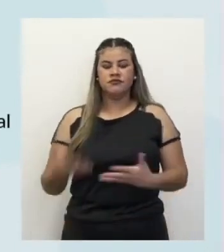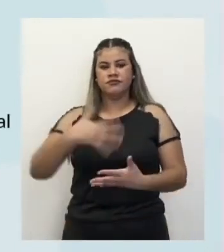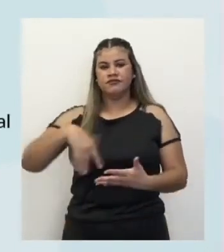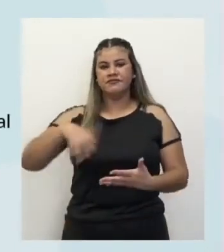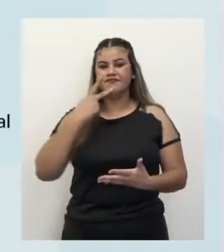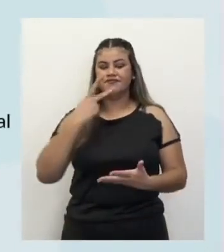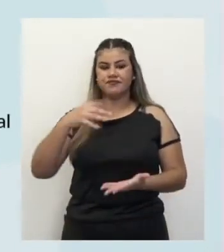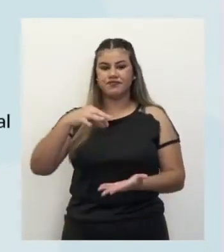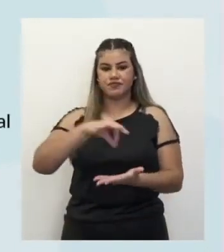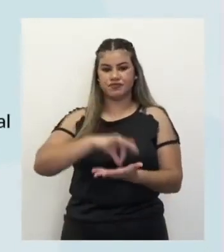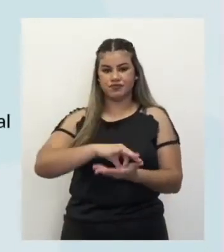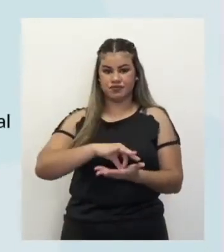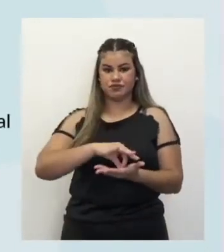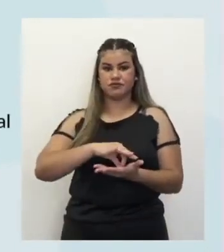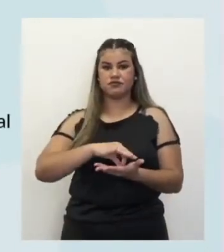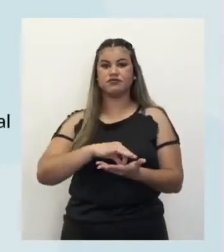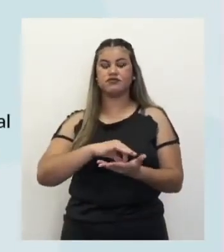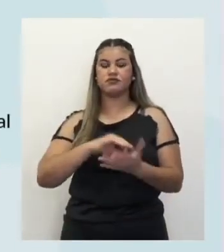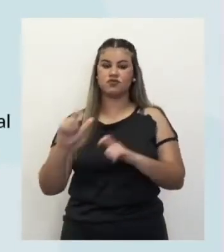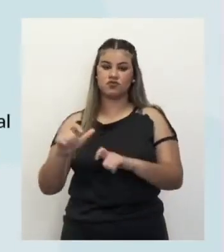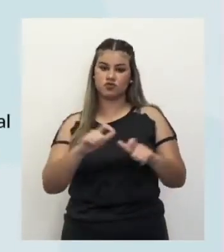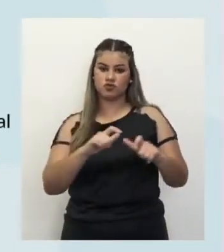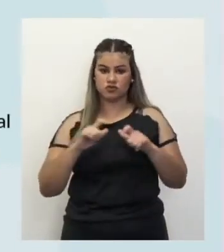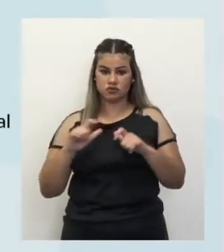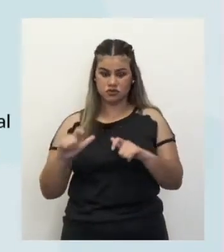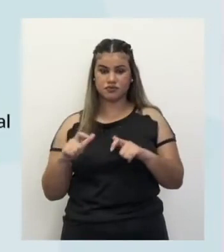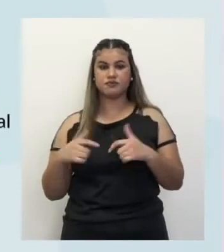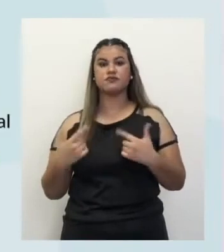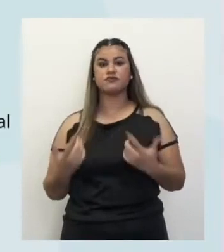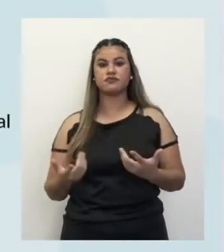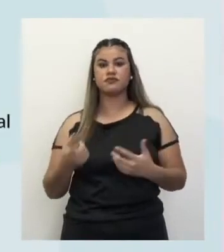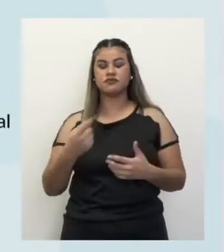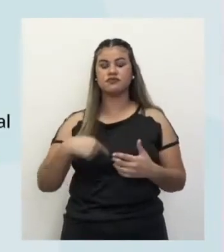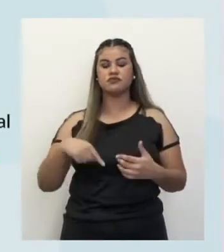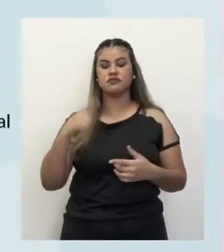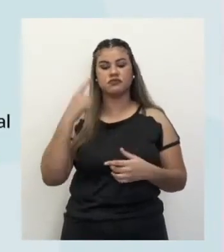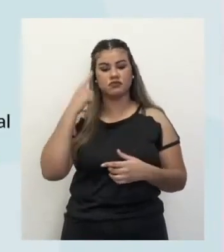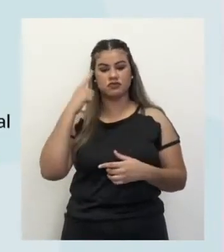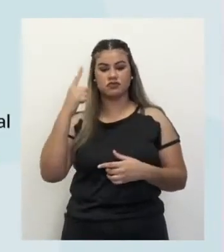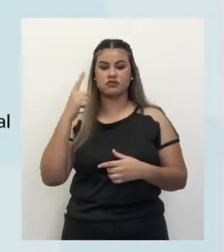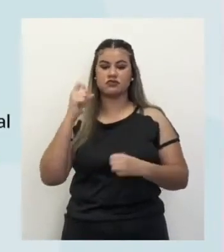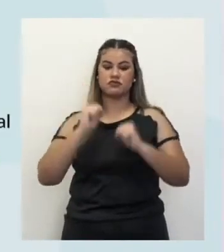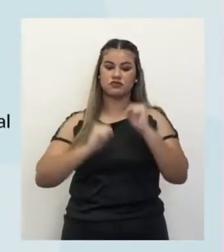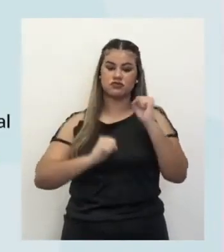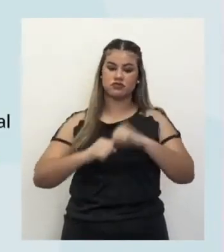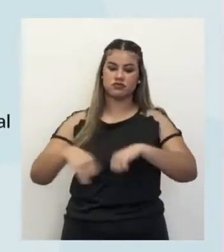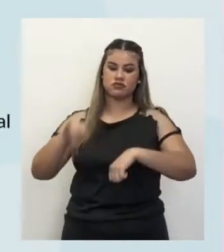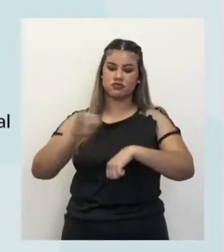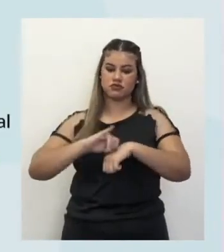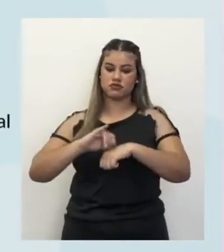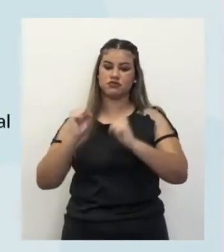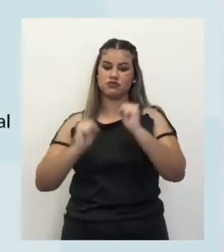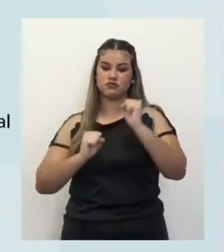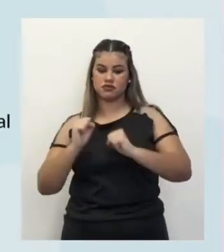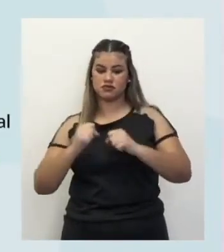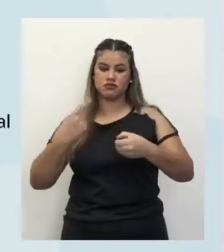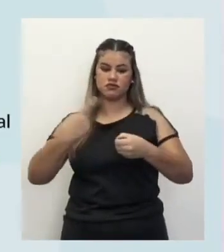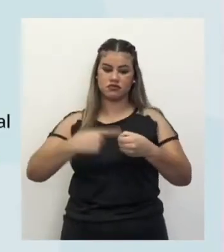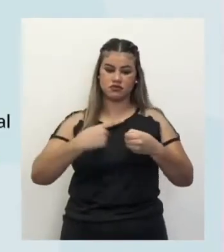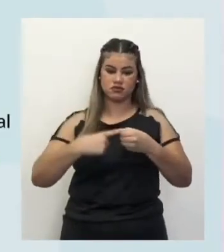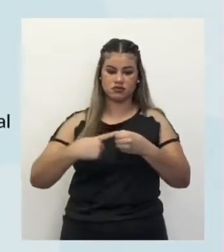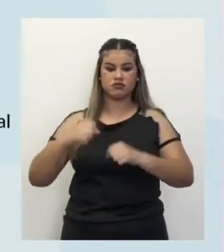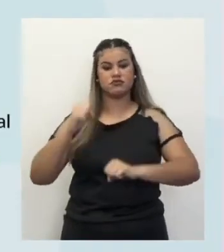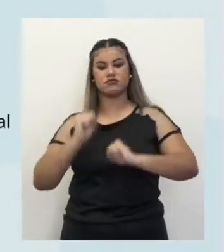a gente também vai estar sempre ligado a essa questão de centro industrial, distrito industrial, cidade